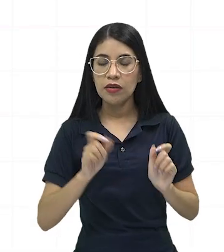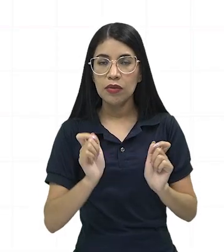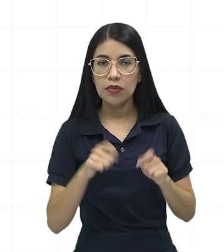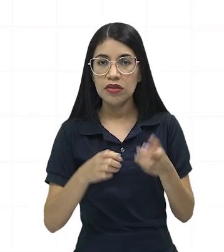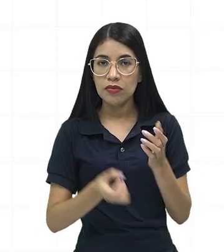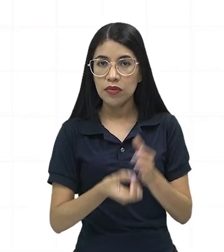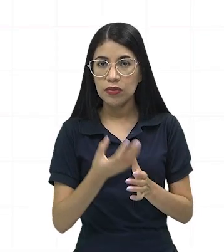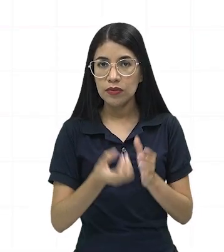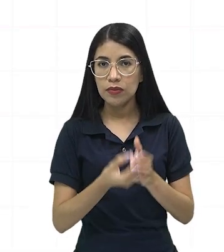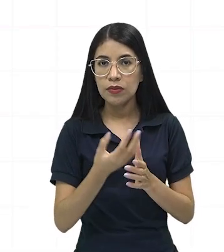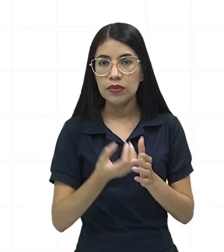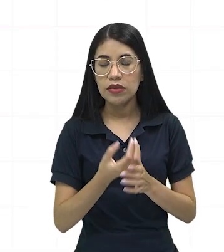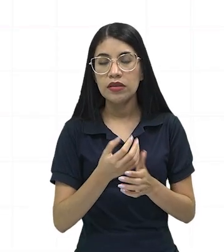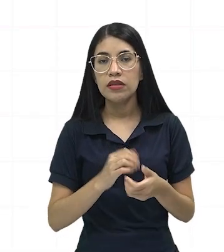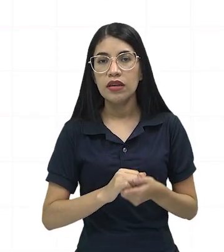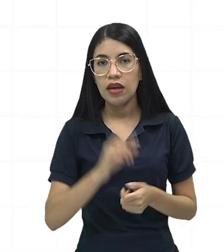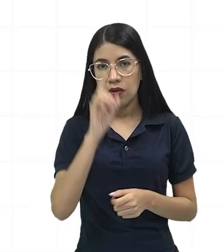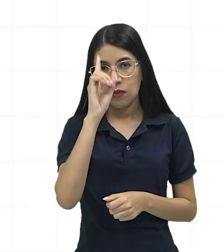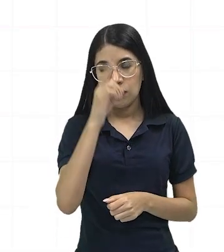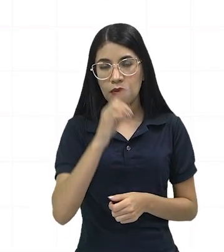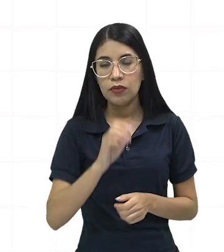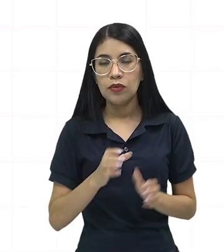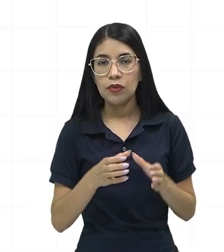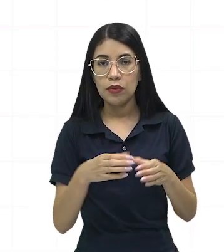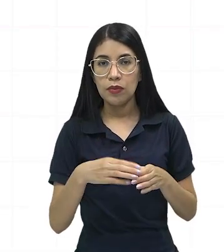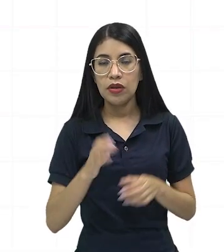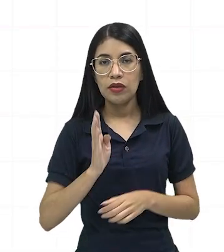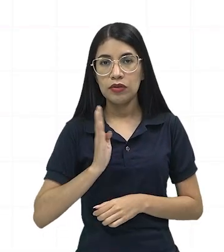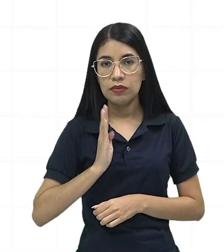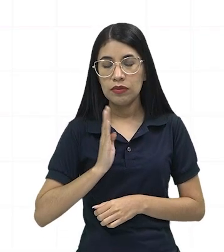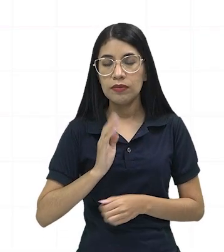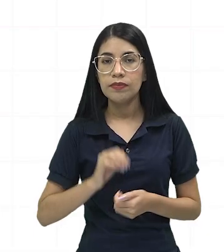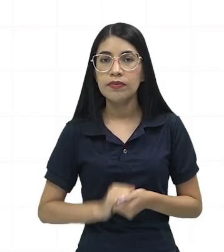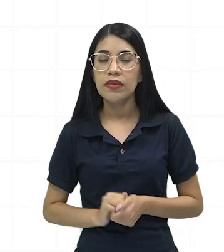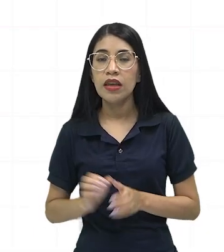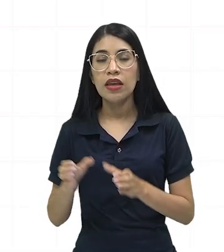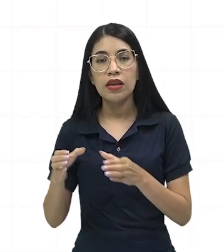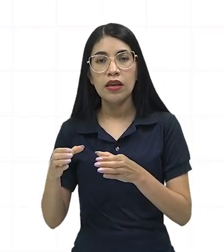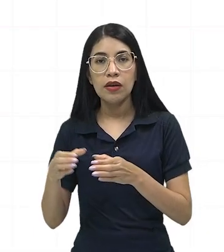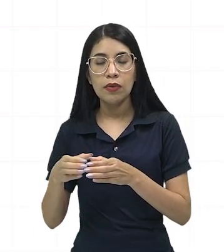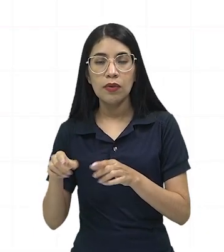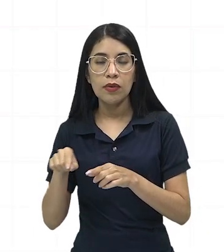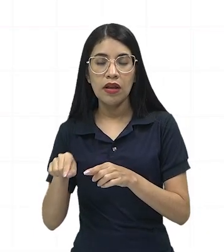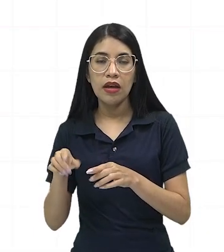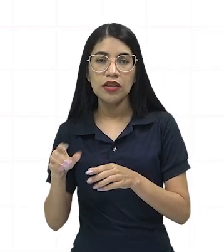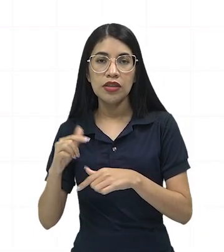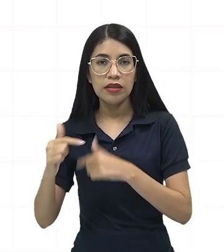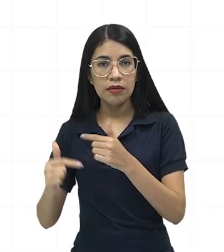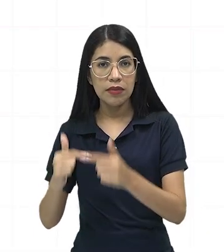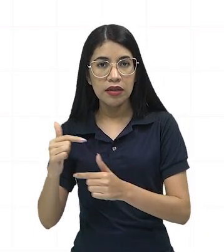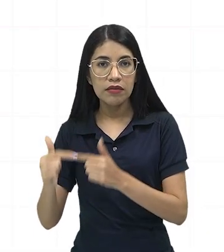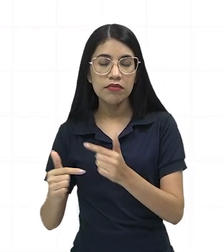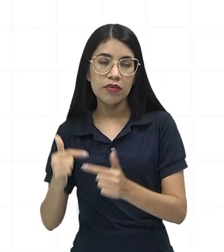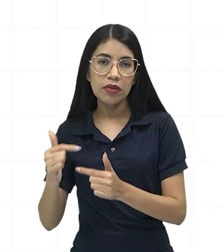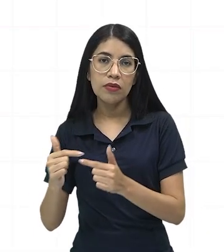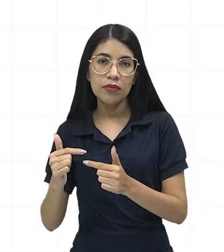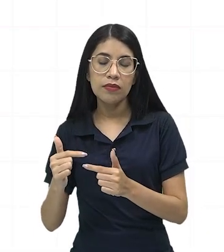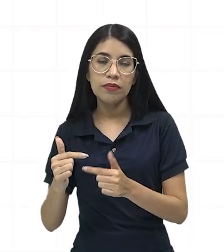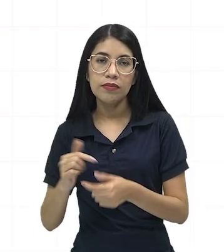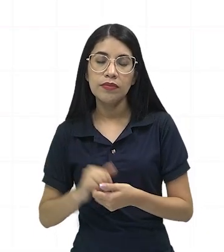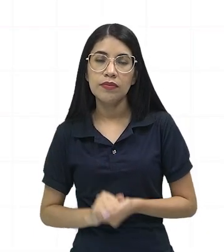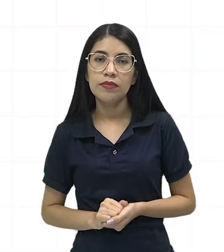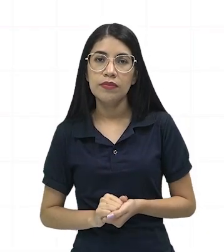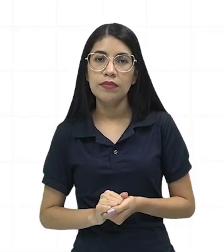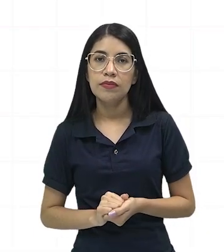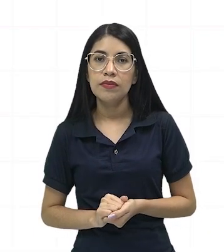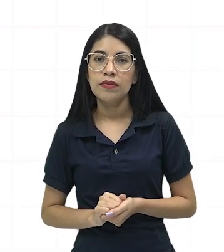das fábricas, né, que vamos chamar de burgueses, e aqueles que vendiam sua mão de obra, né, no caso os trabalhadores,